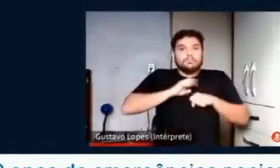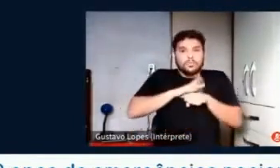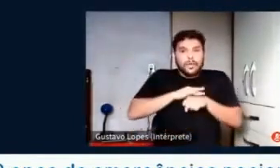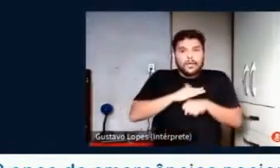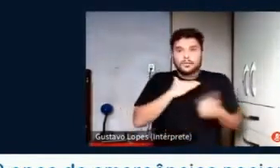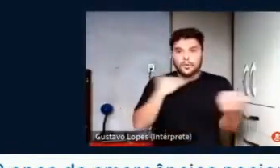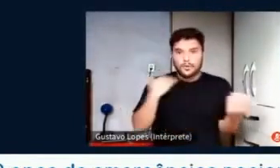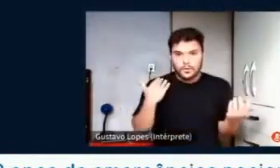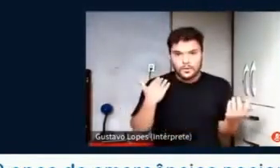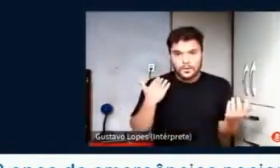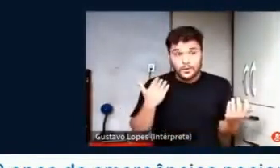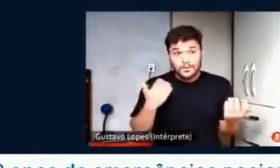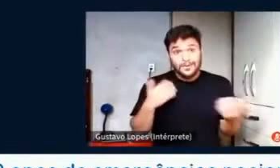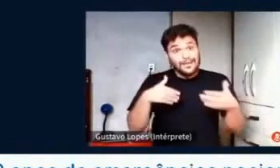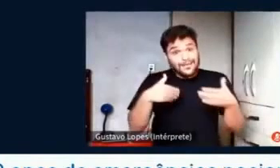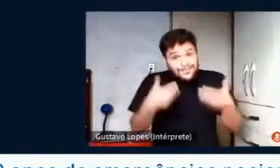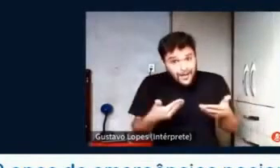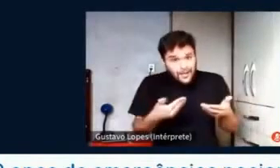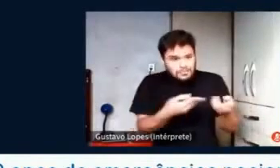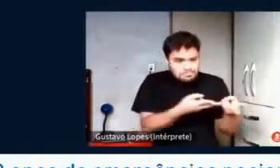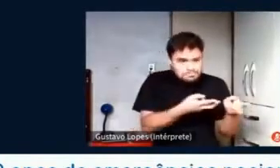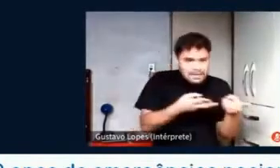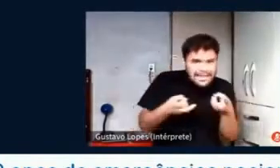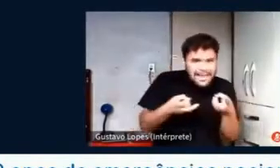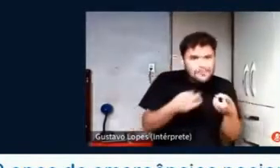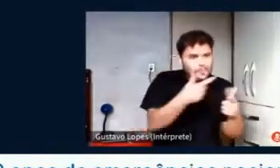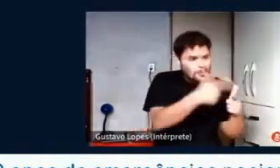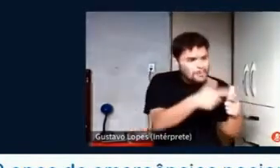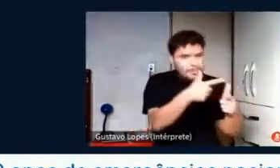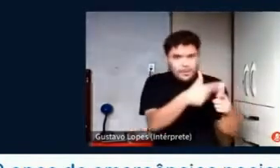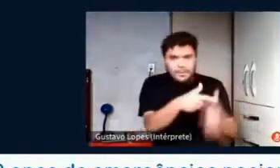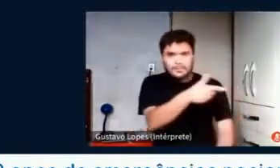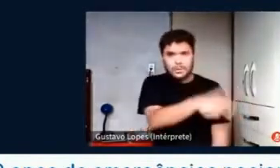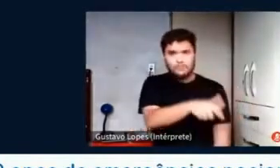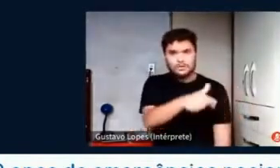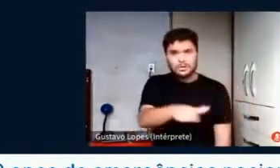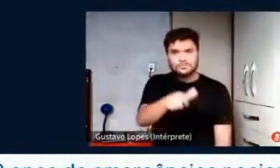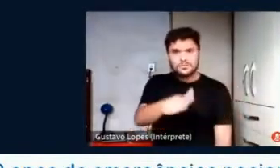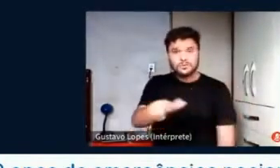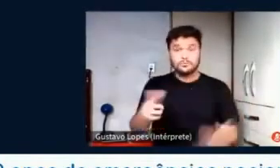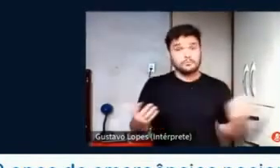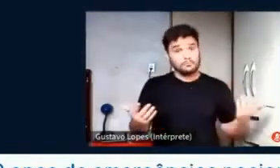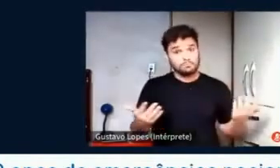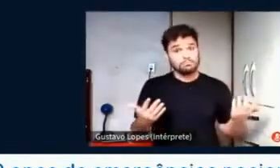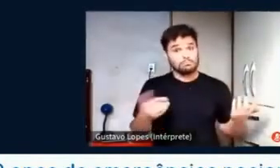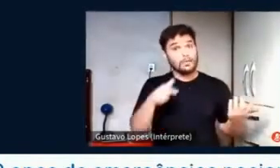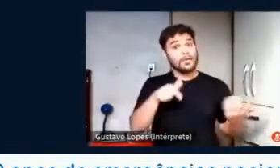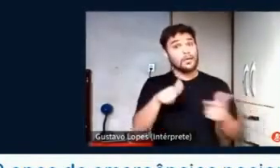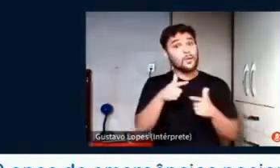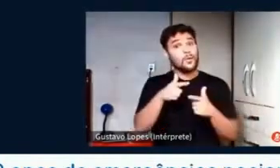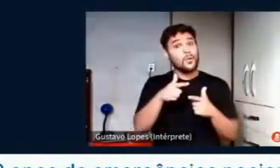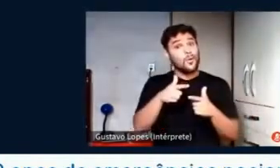eles se repetem. E o desafio que nós temos como epidemiologistas